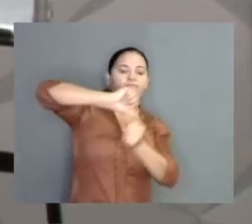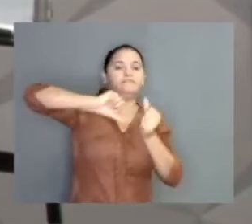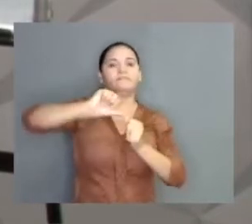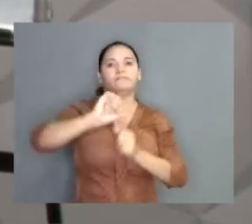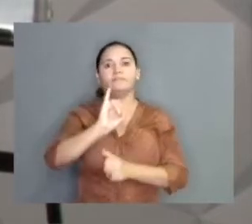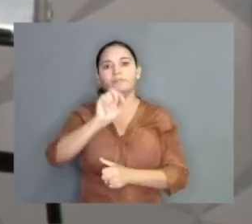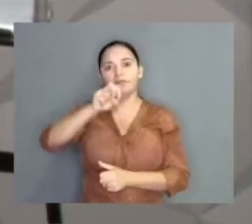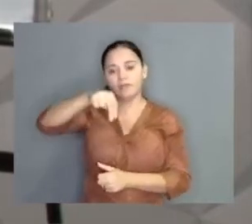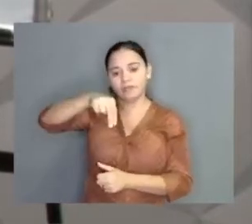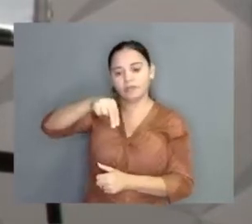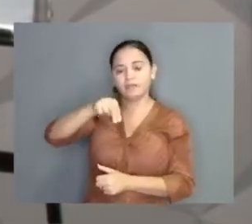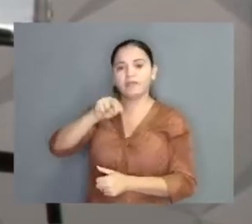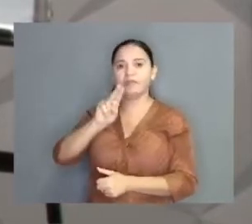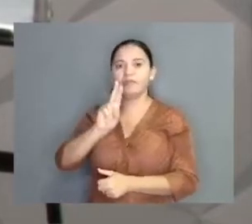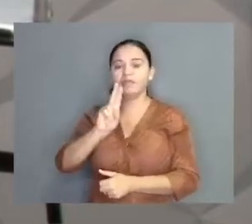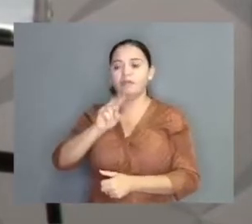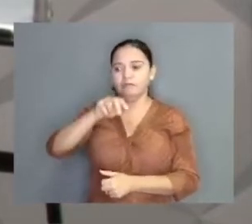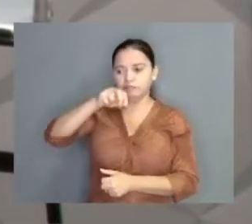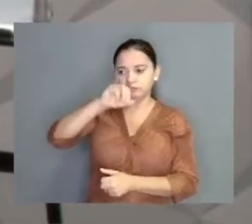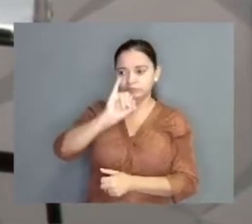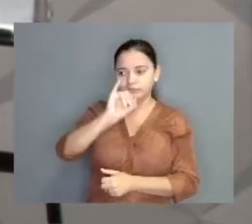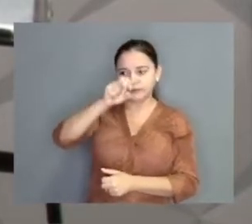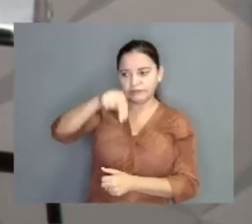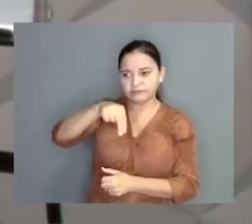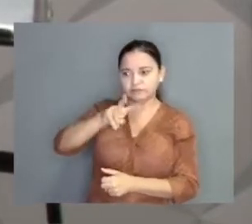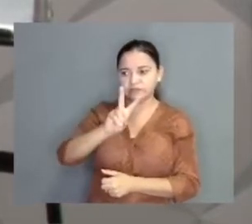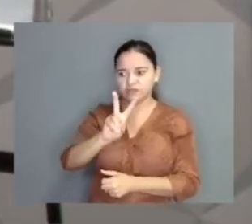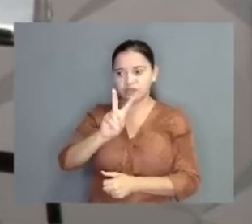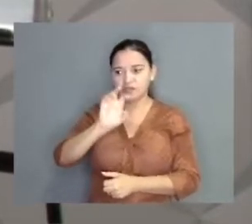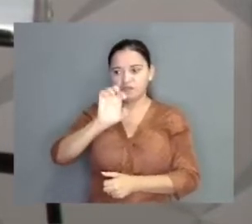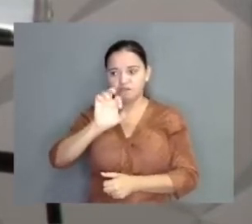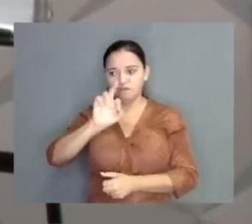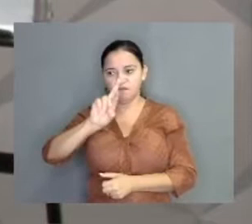E agora eu tenho uma pergunta para vocês.